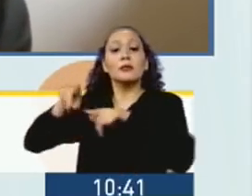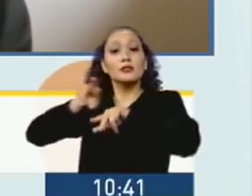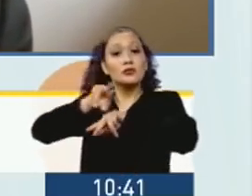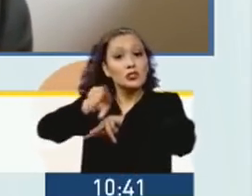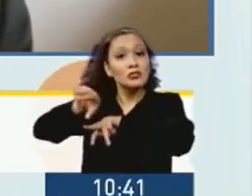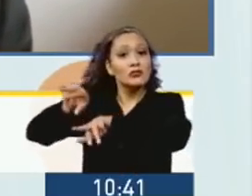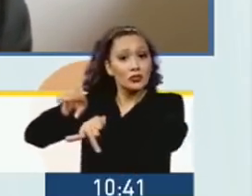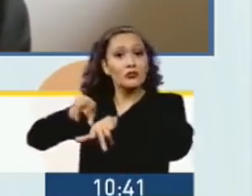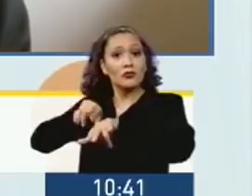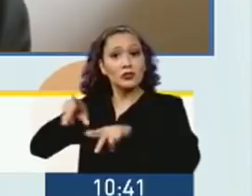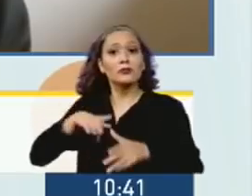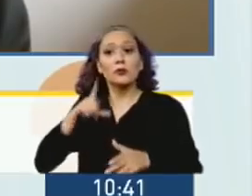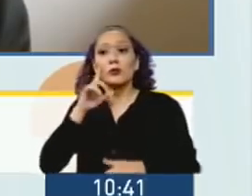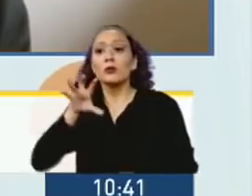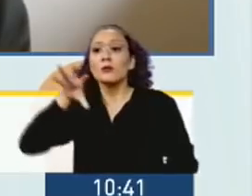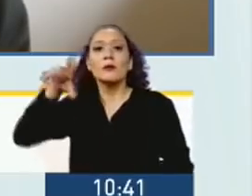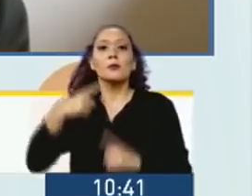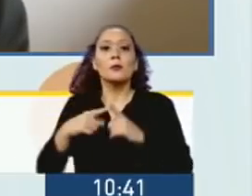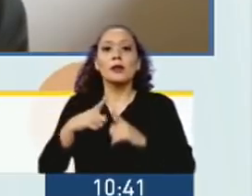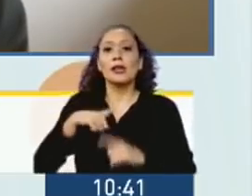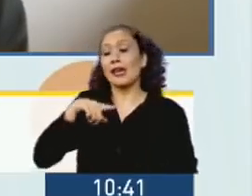diferenciadas conforme a região e o cenário